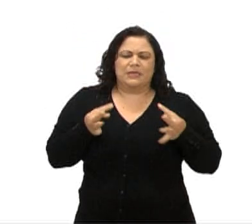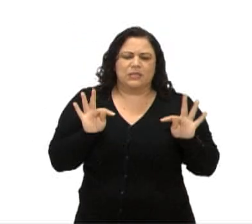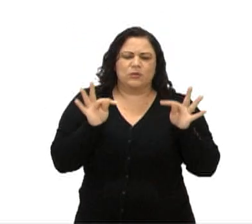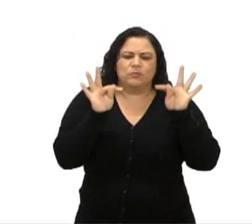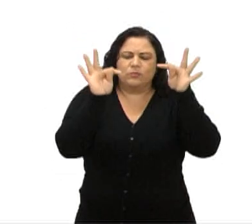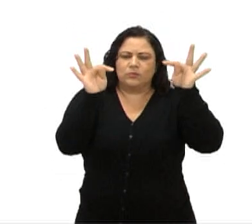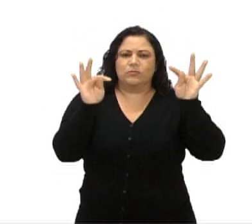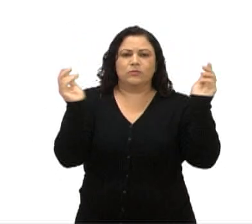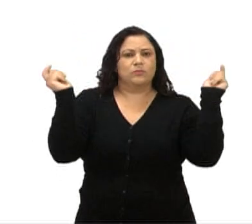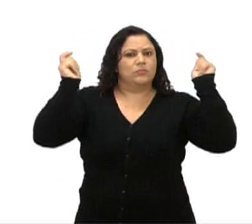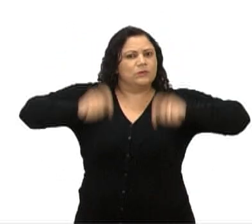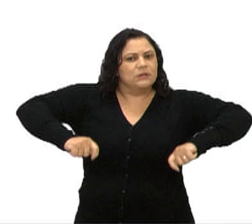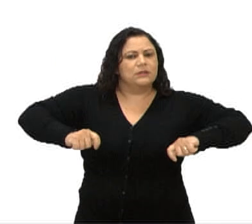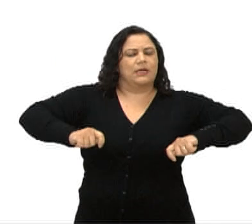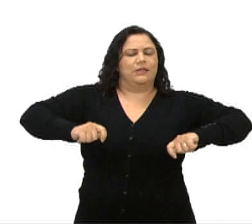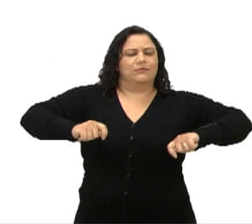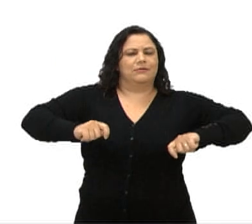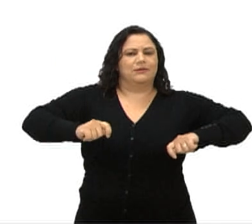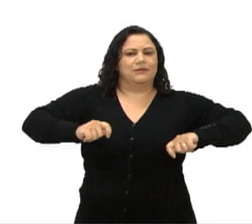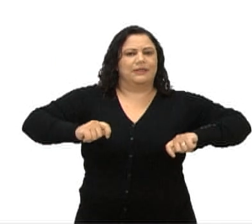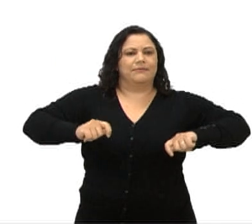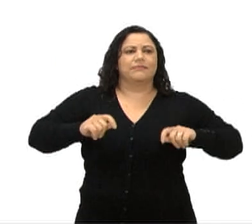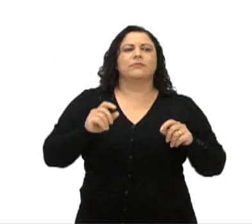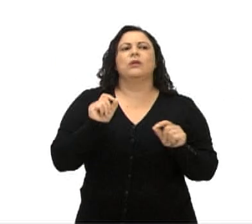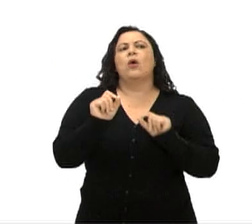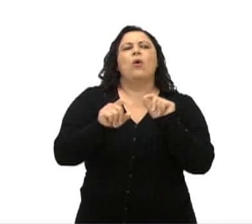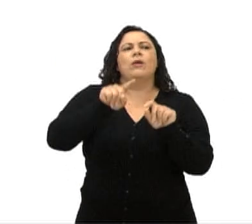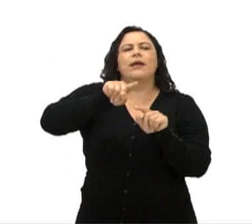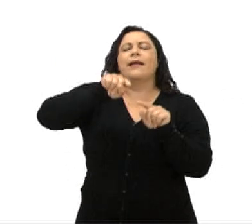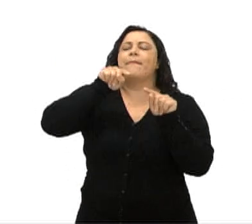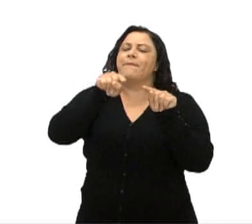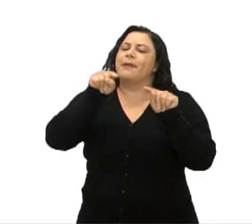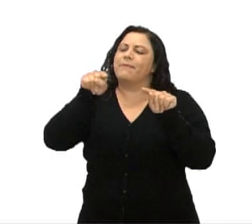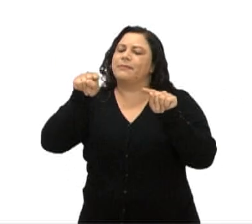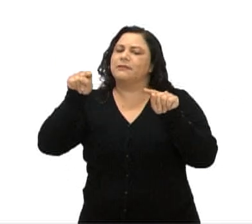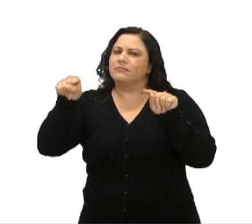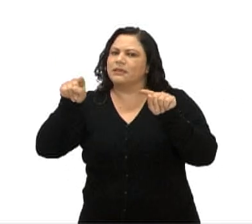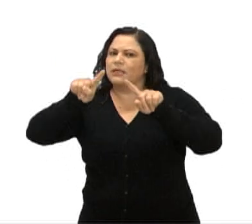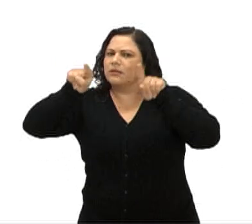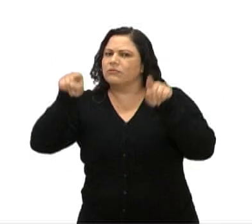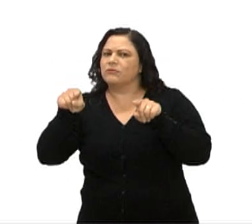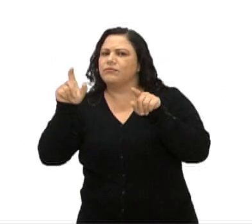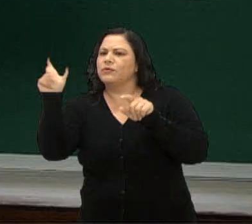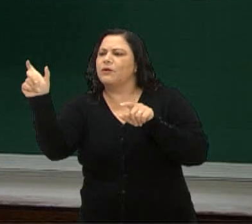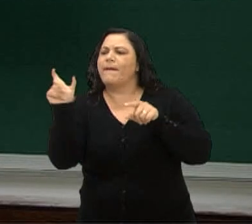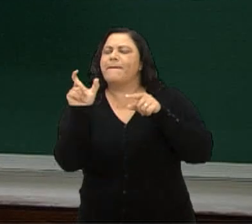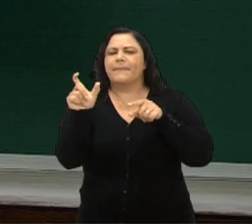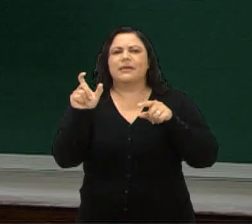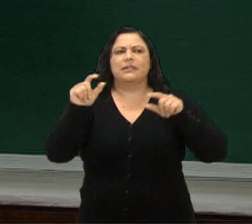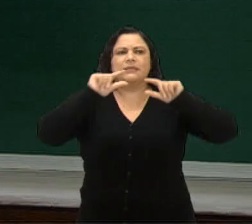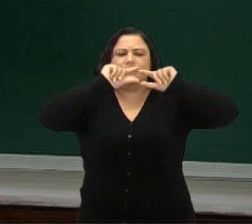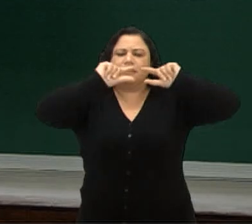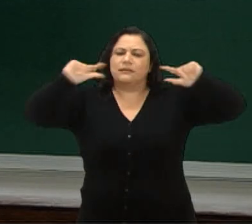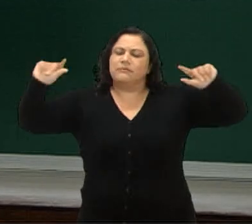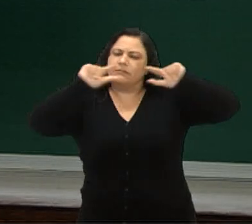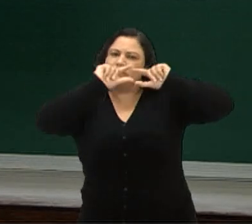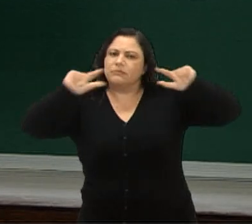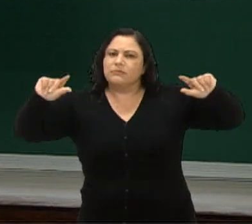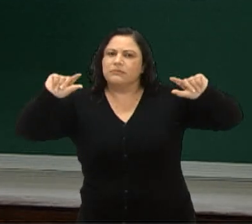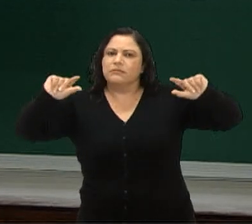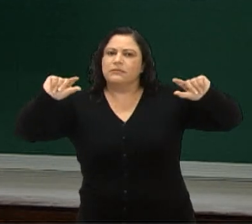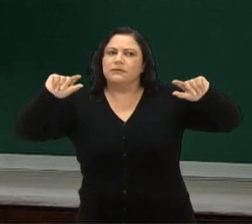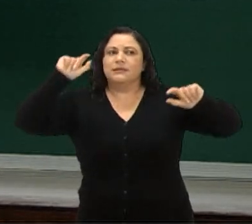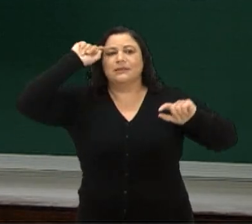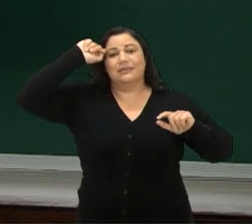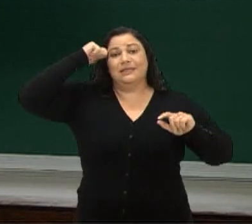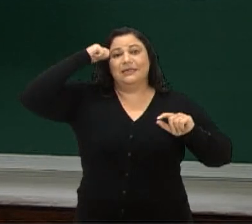está após a vírgula traz uma explicação. Qual a palavra que este trecho todo, grifado aqui, meus amigos, sublinhado,